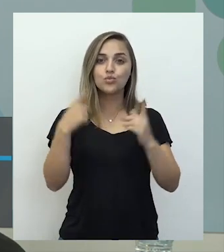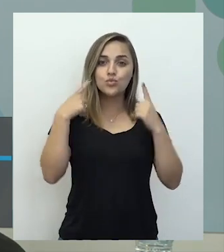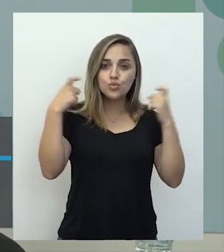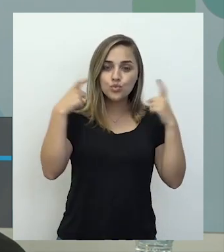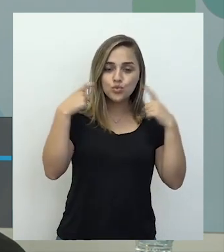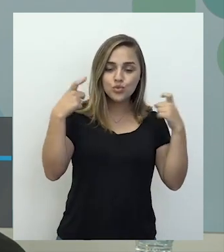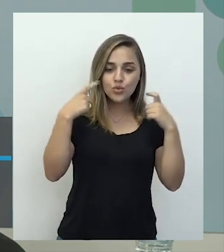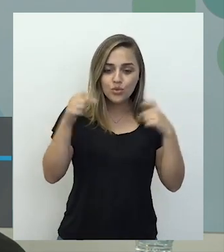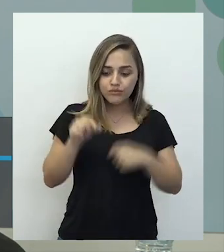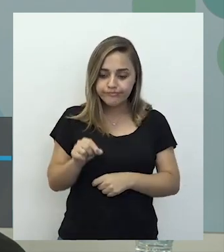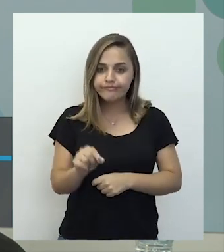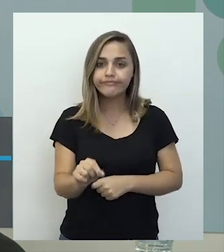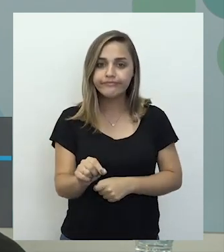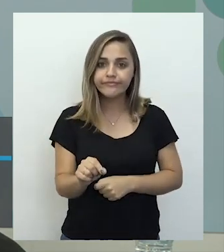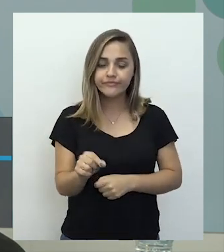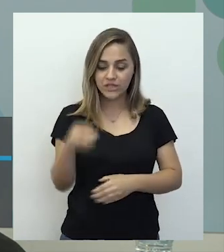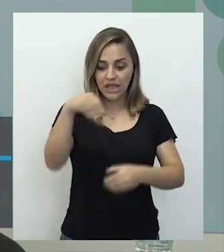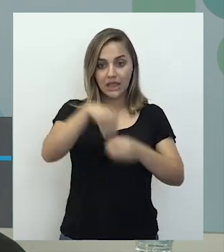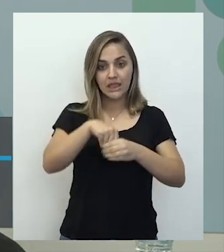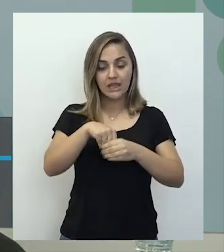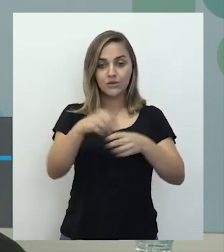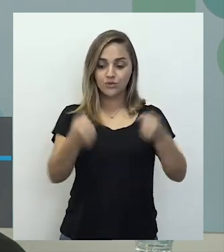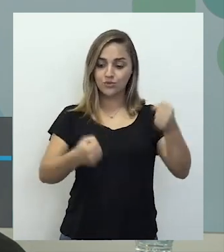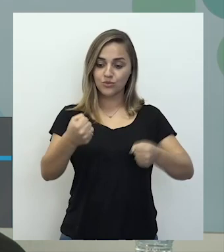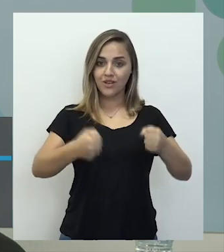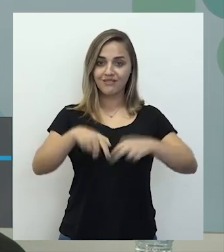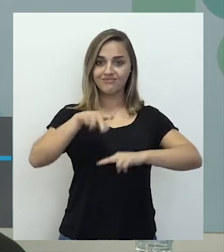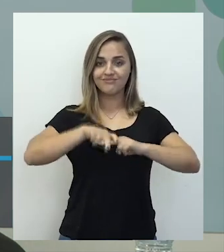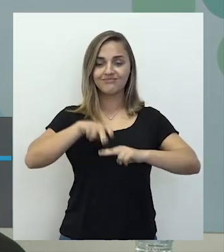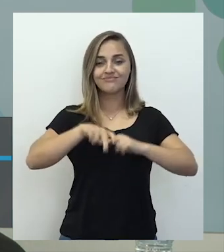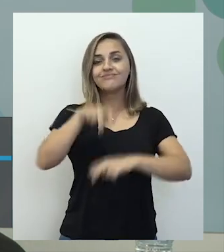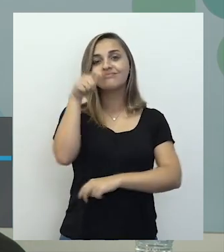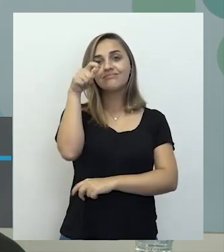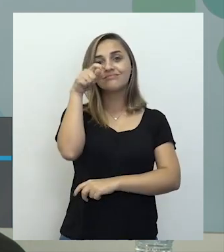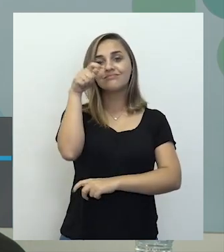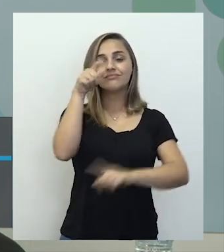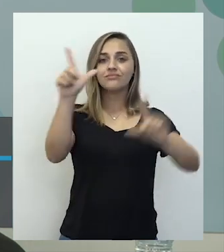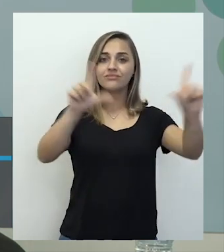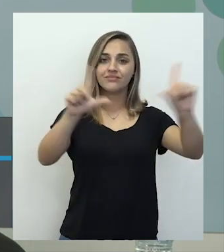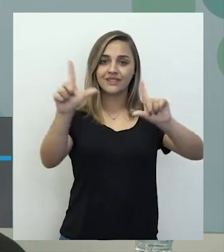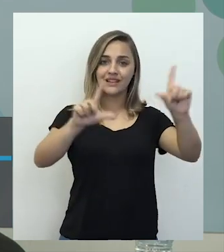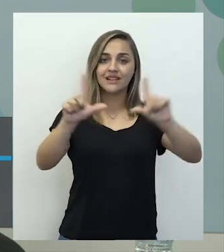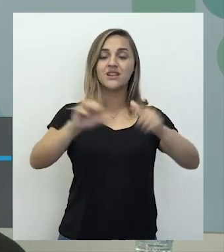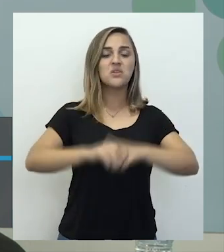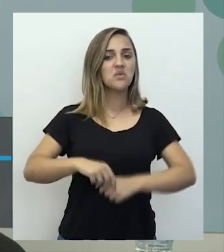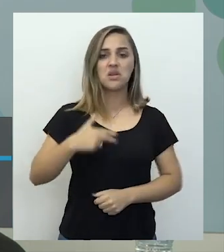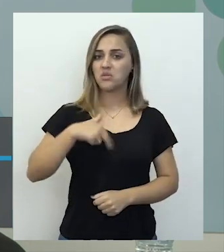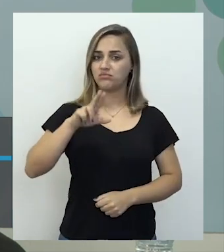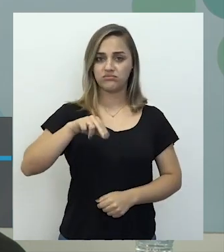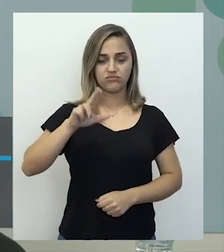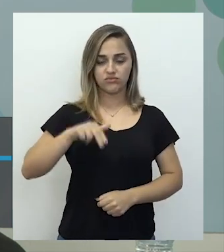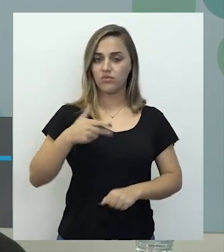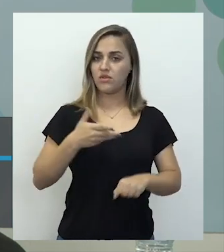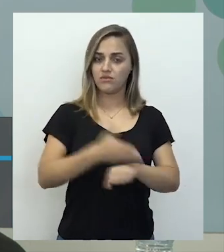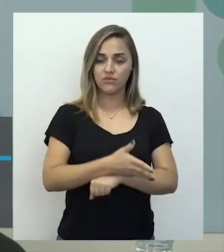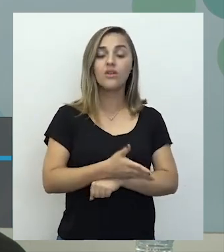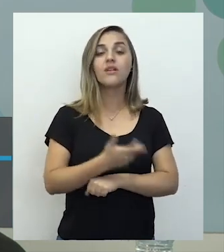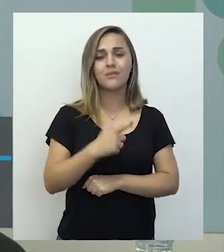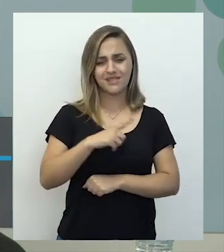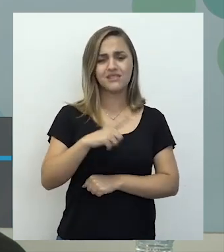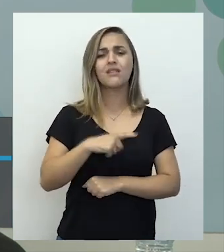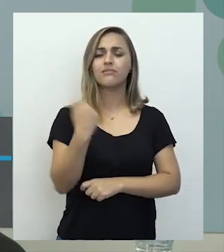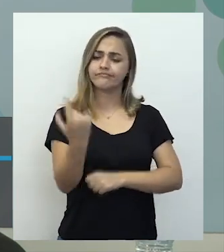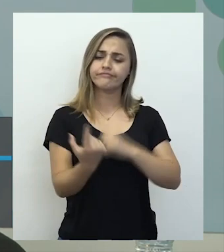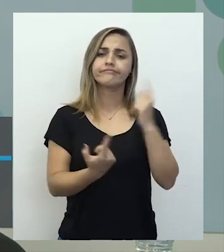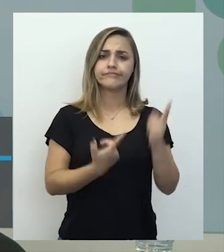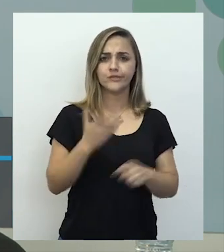cinema, e você fica dentro do carro e assiste aquele telão lá. Eu nunca fui, tem várias pessoas que não iam, passaram aí durante a pandemia, teve gente que